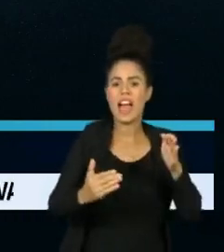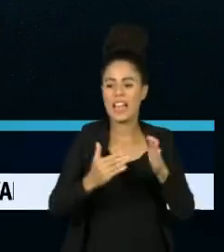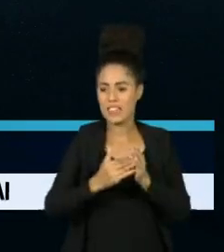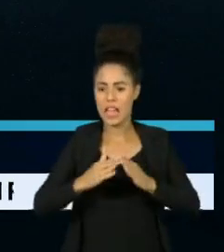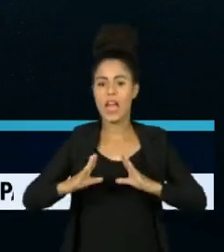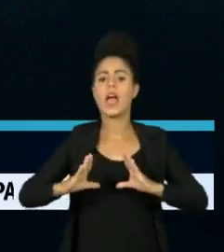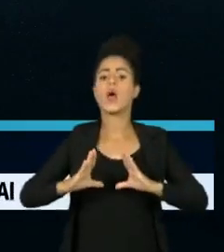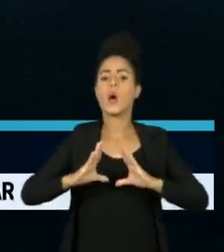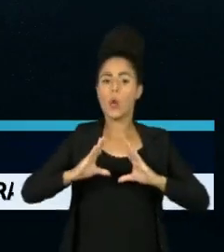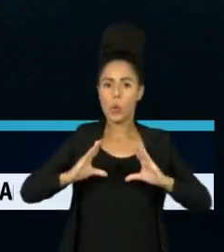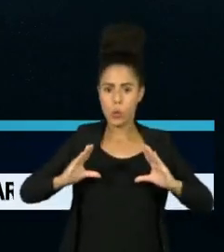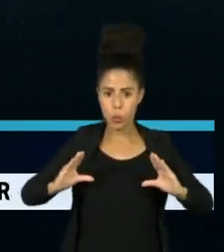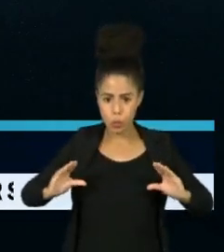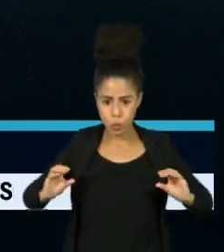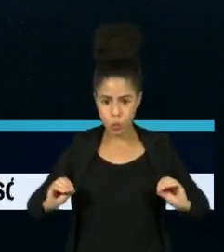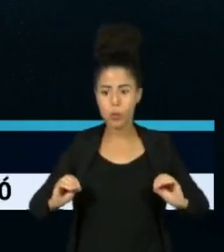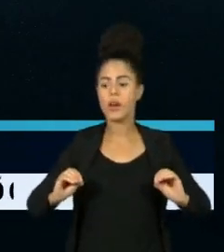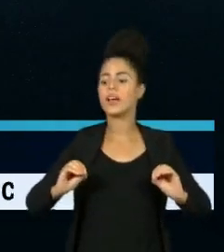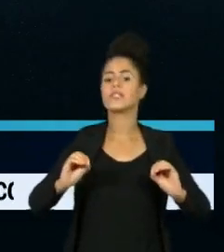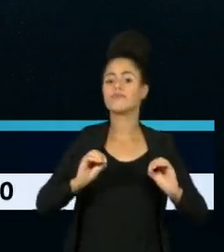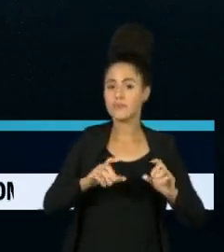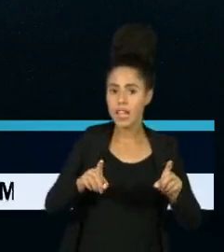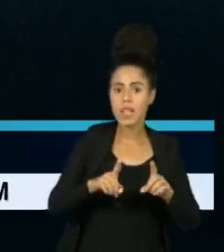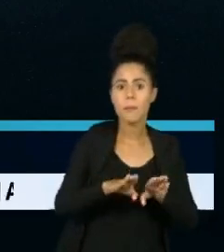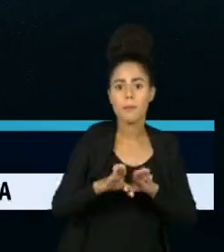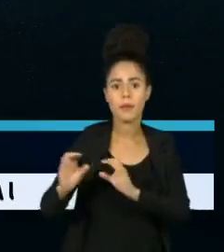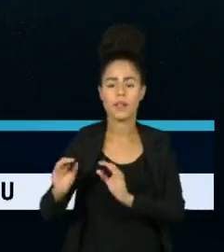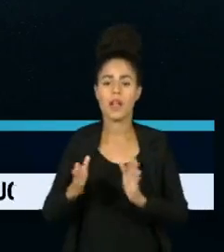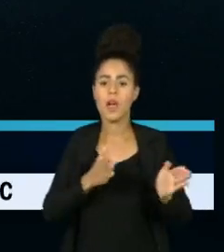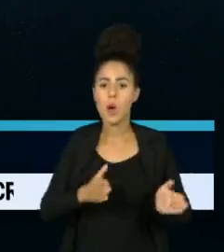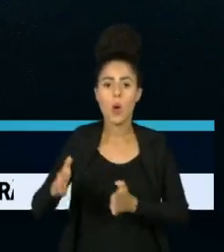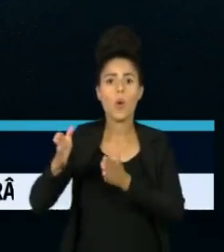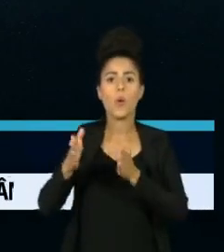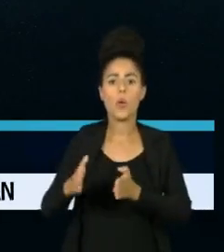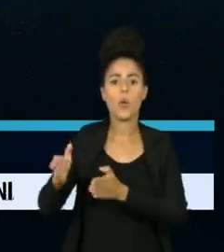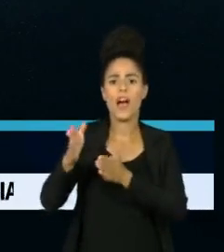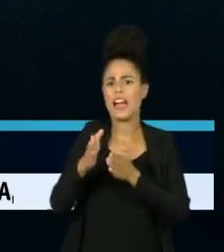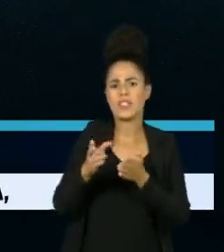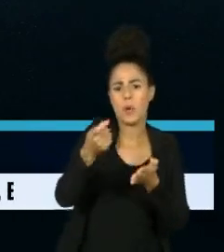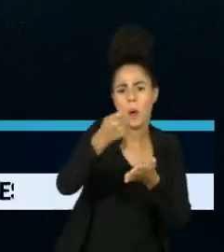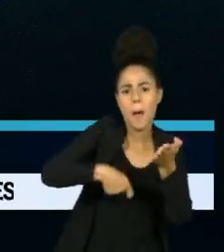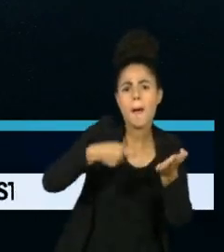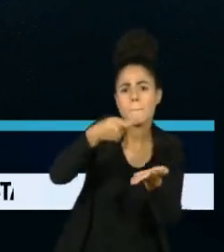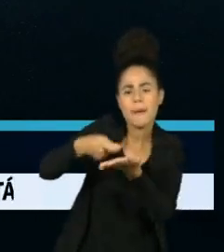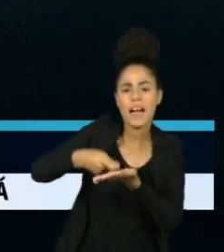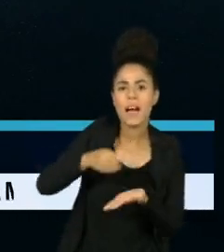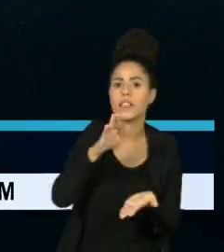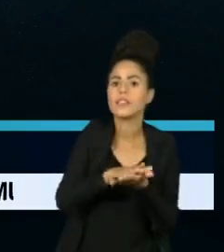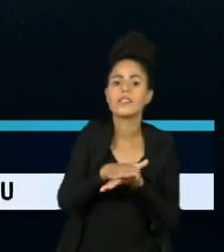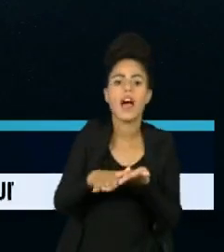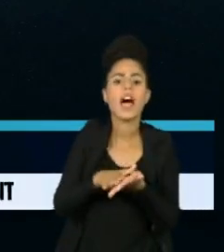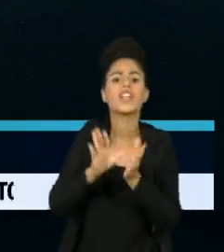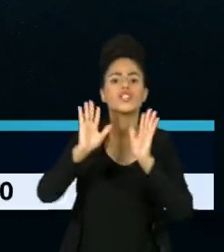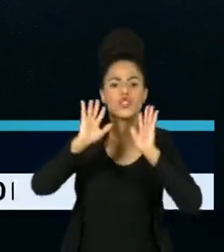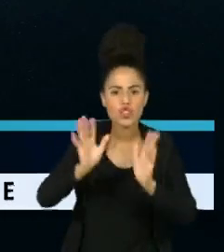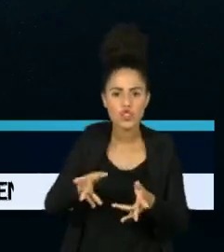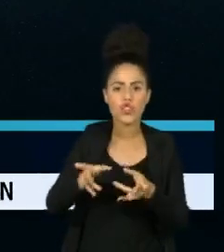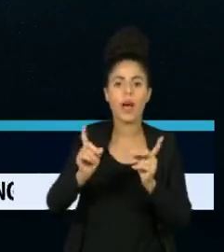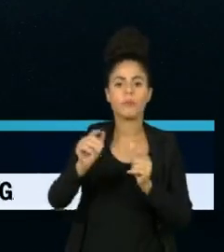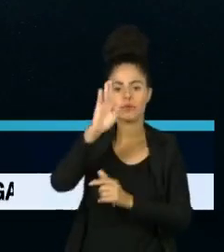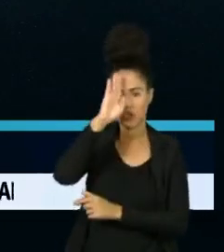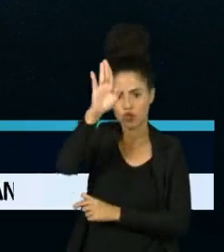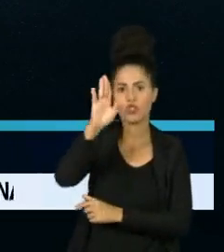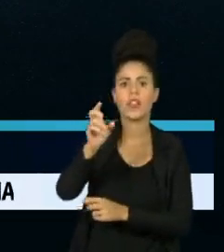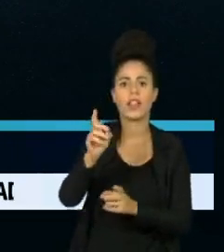embarcar, eles foram avisados pelo Itamaraty de que não precisavam se preocupar com bilhetes, porque já estava tudo acertado com a direção